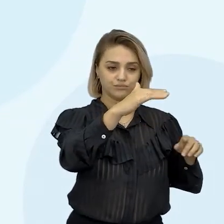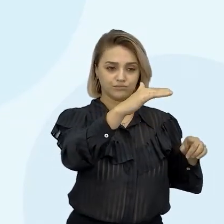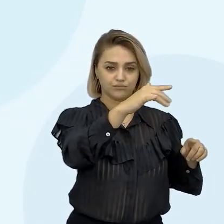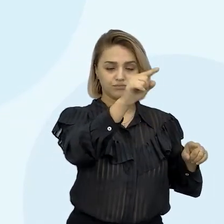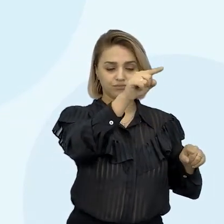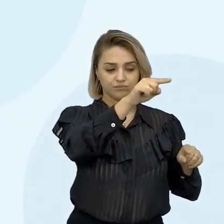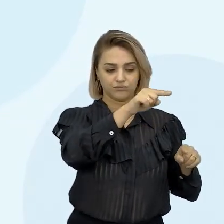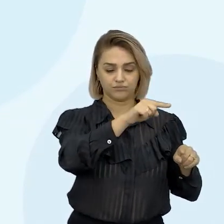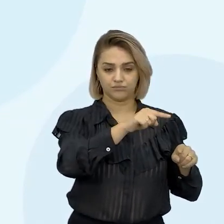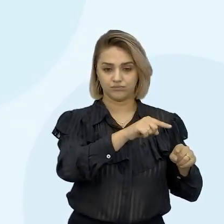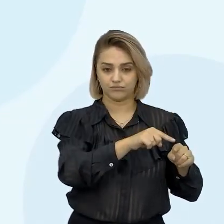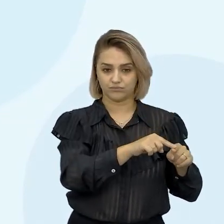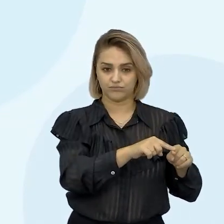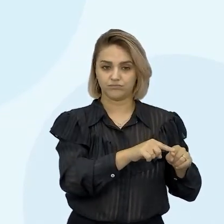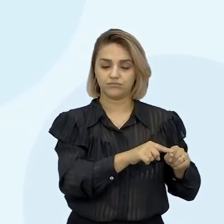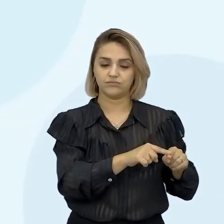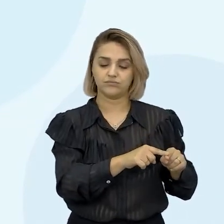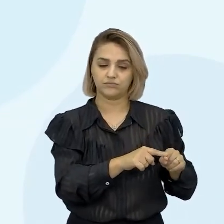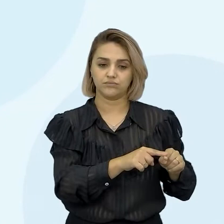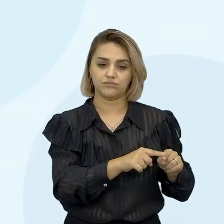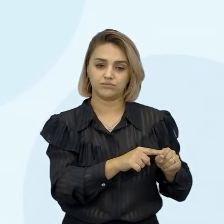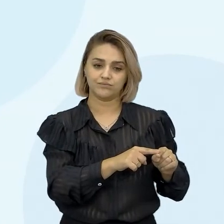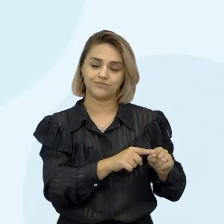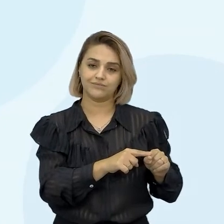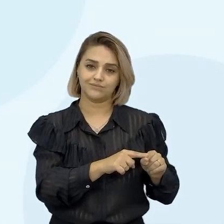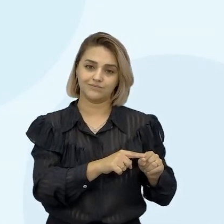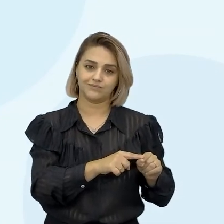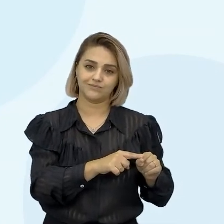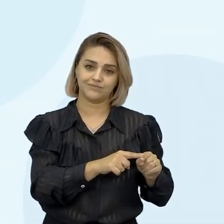pronto aí volta aqui